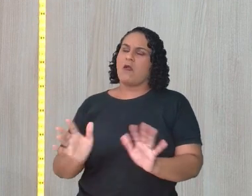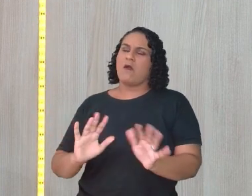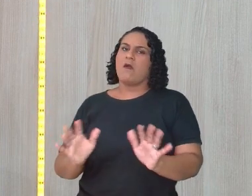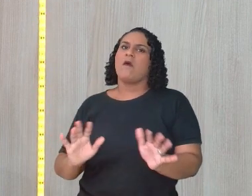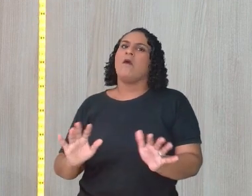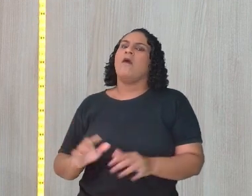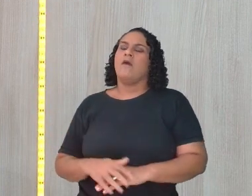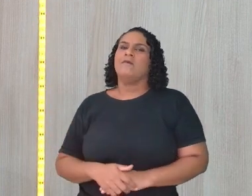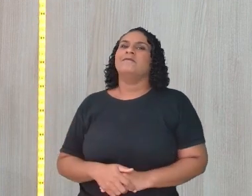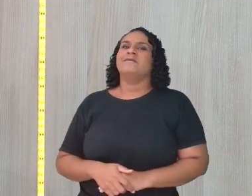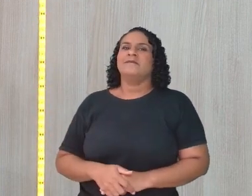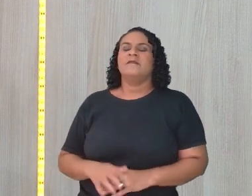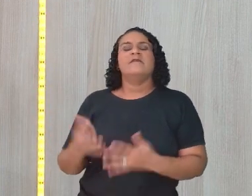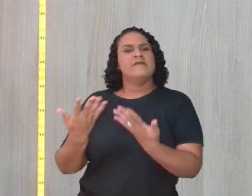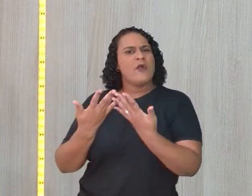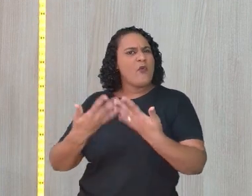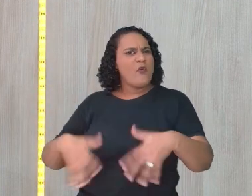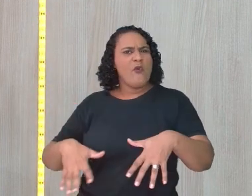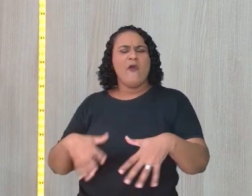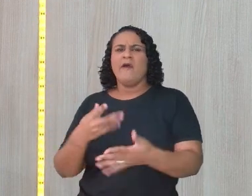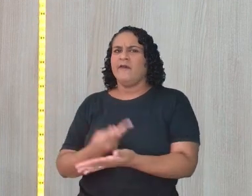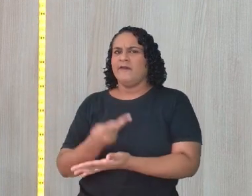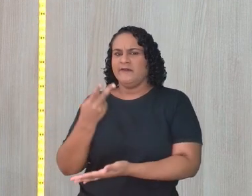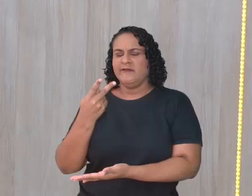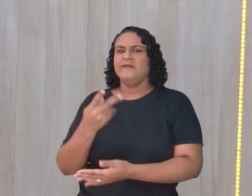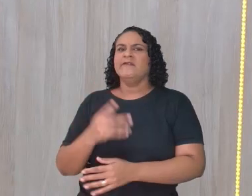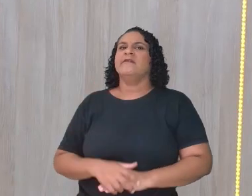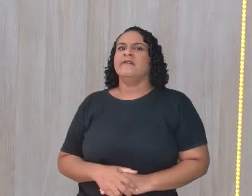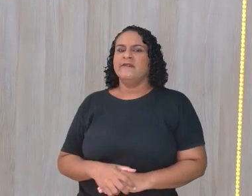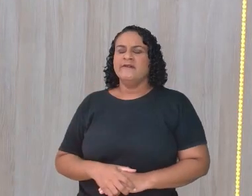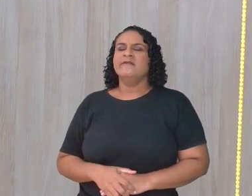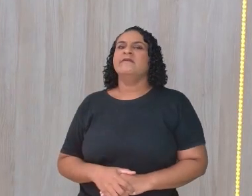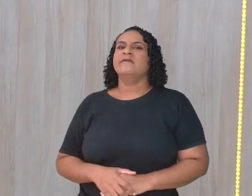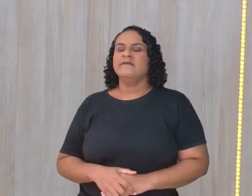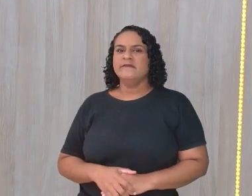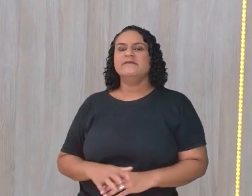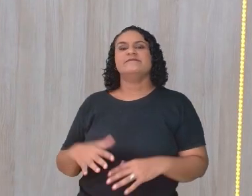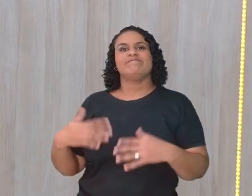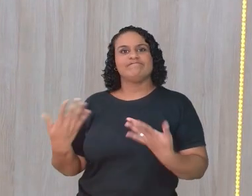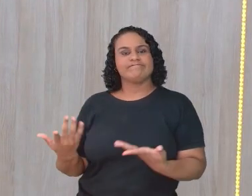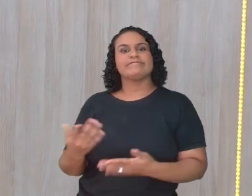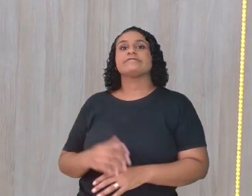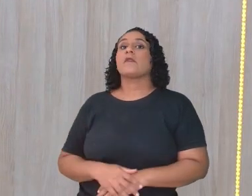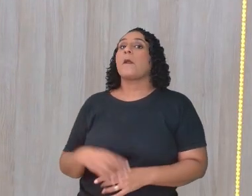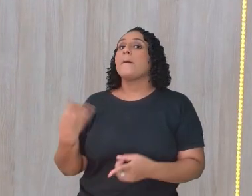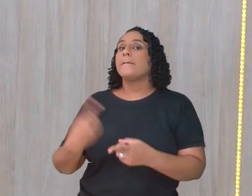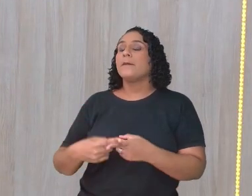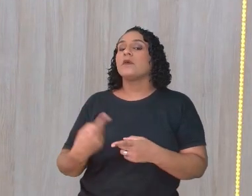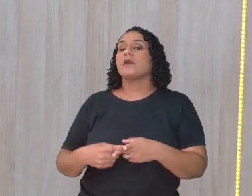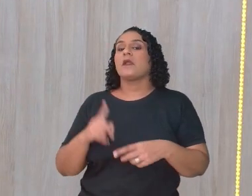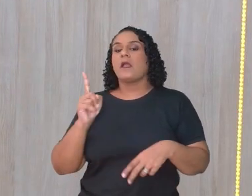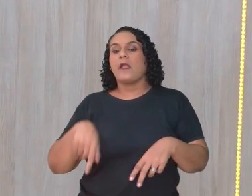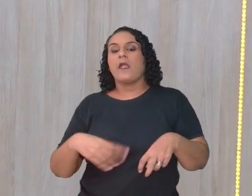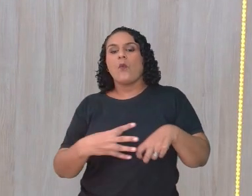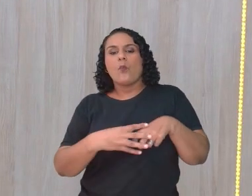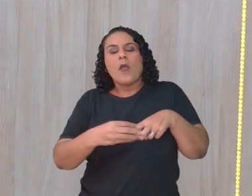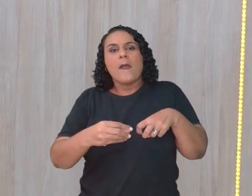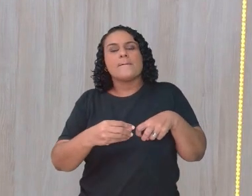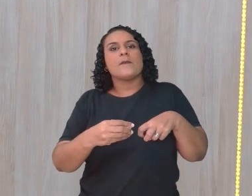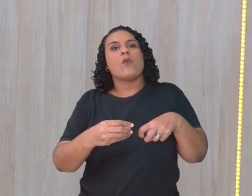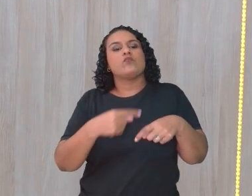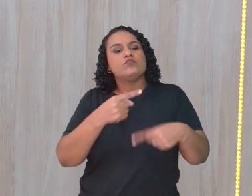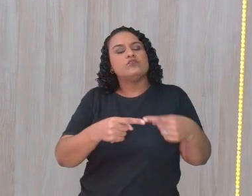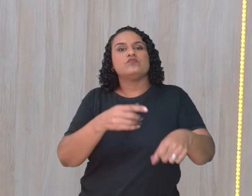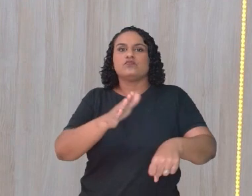o que vai acontecer naturalmente. Professora, eu ia já frisar isso, é porque é uma reprodução que acontece naturalmente,